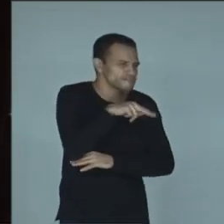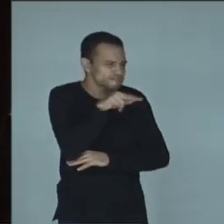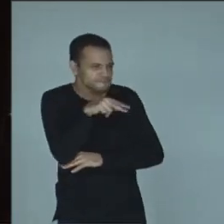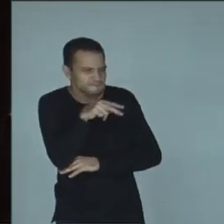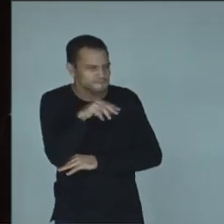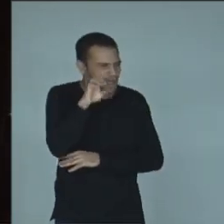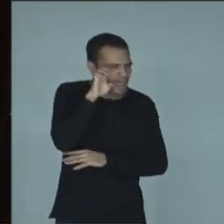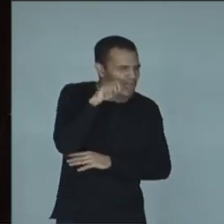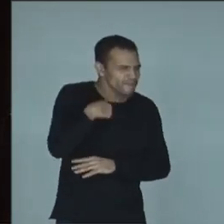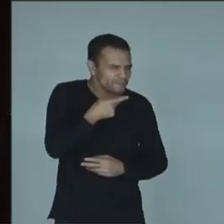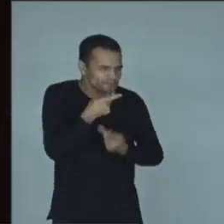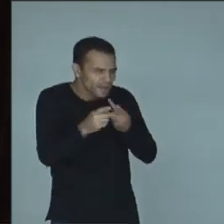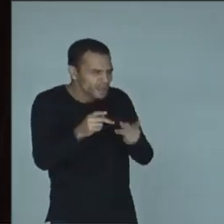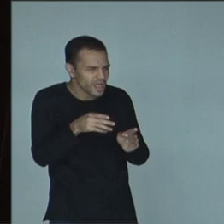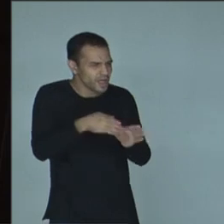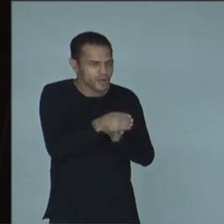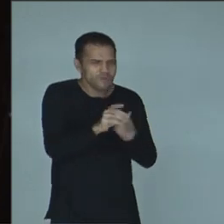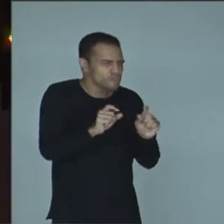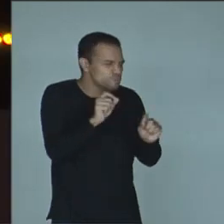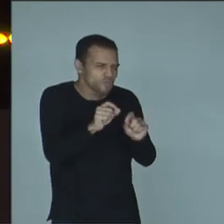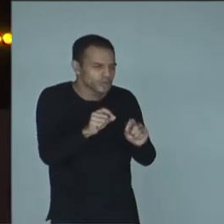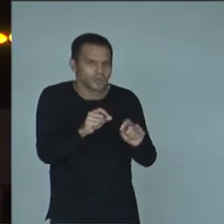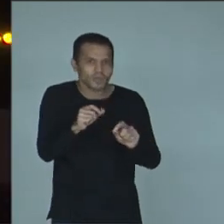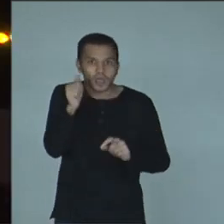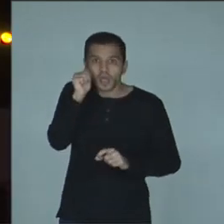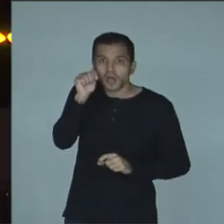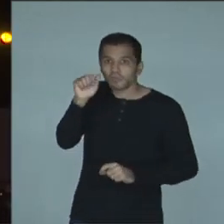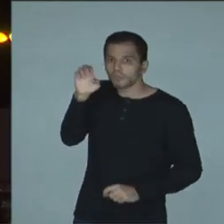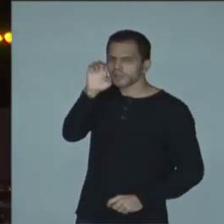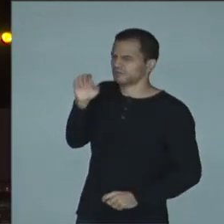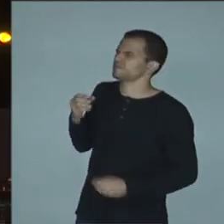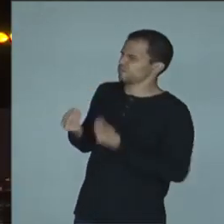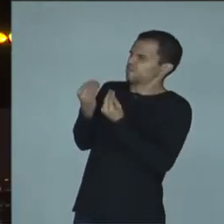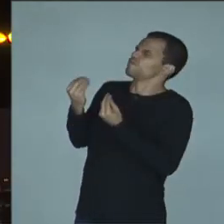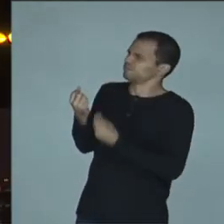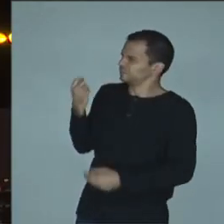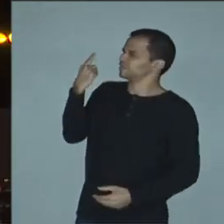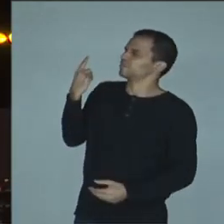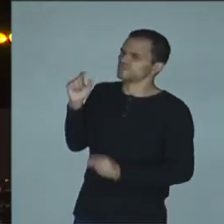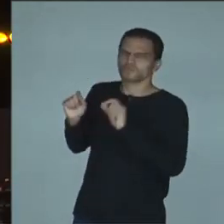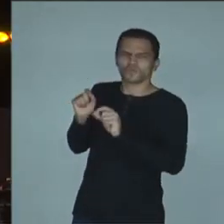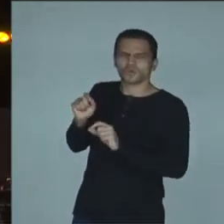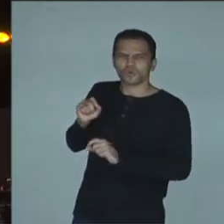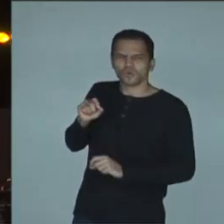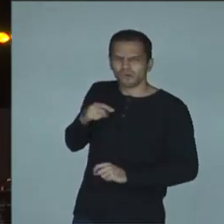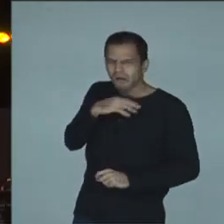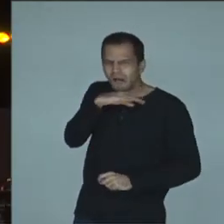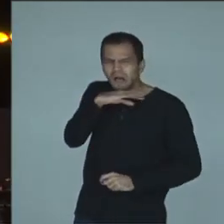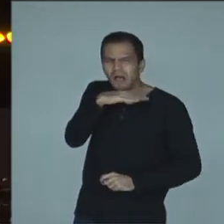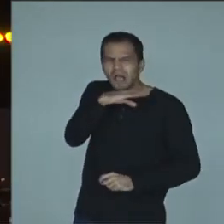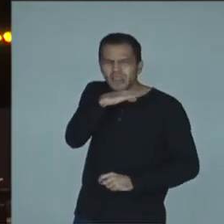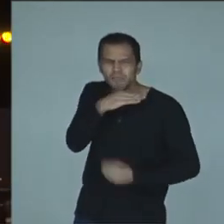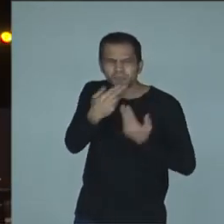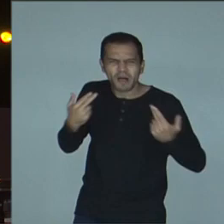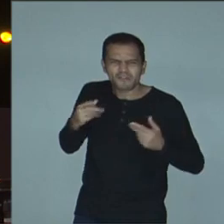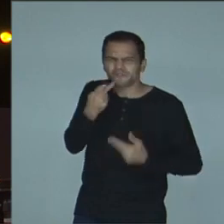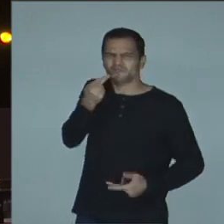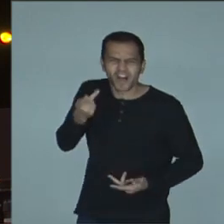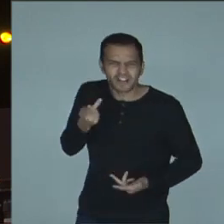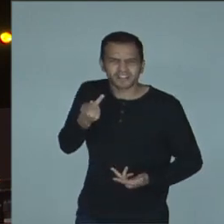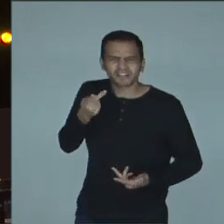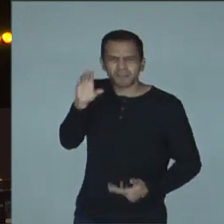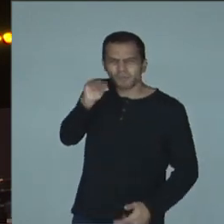deixa eu te falar uma coisa ela falou é um bicho falando o que coisa incrível